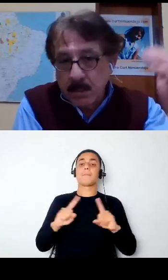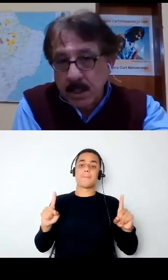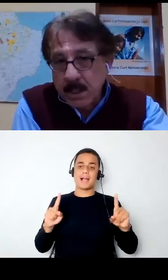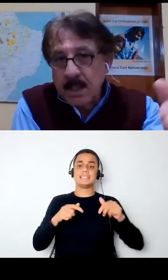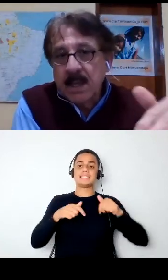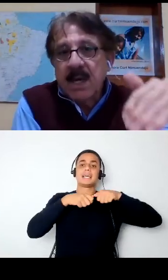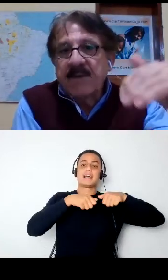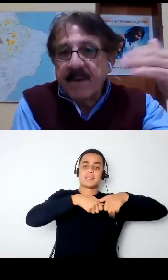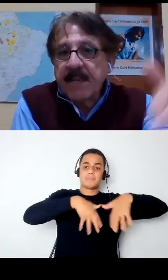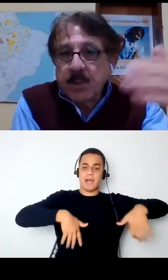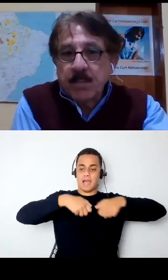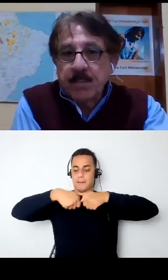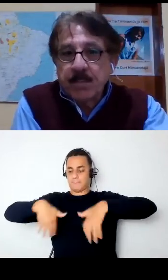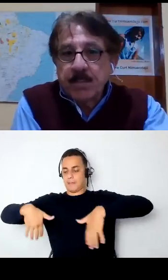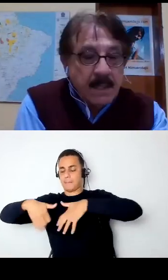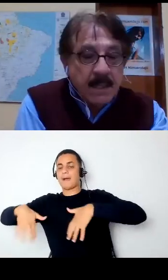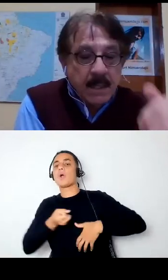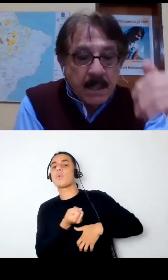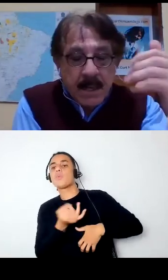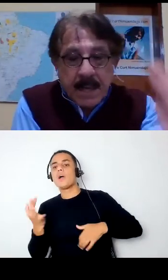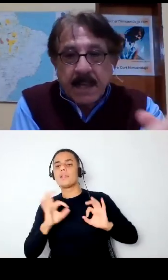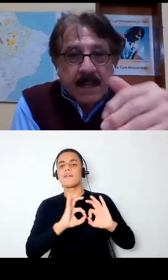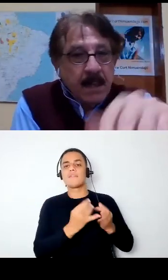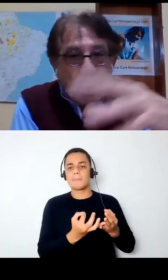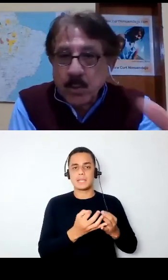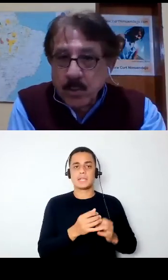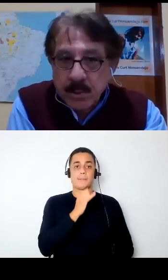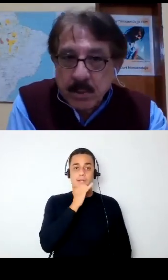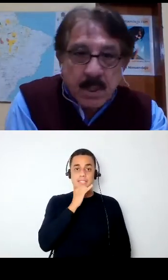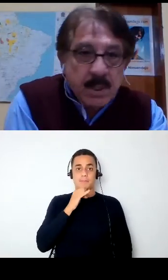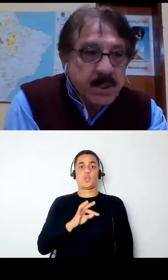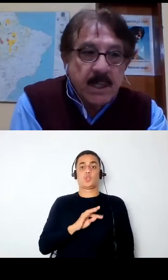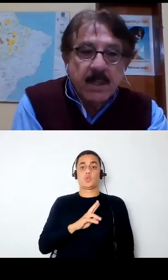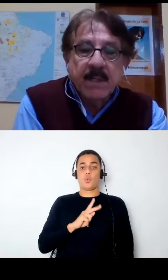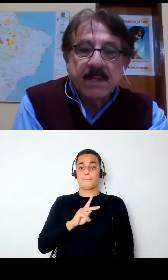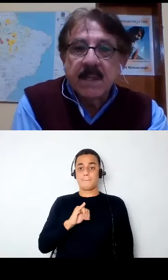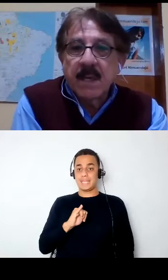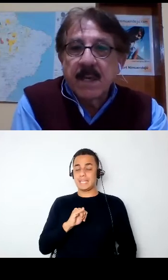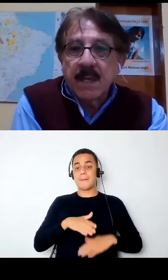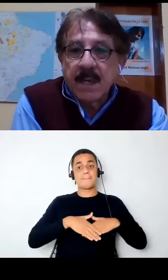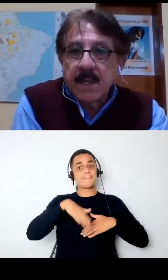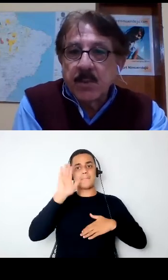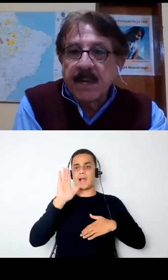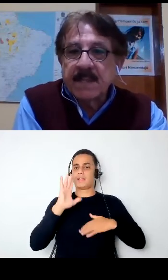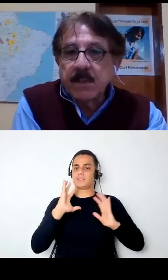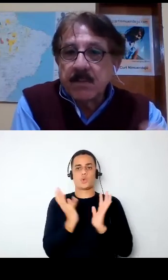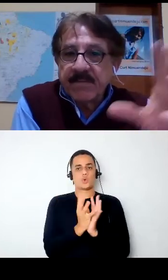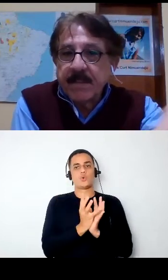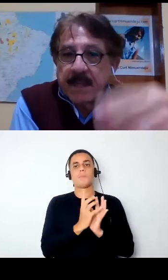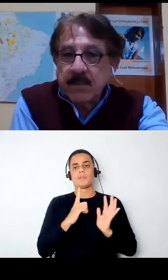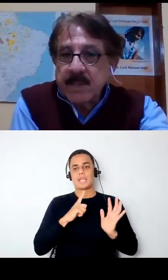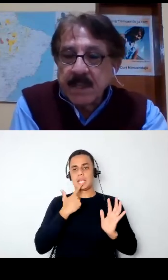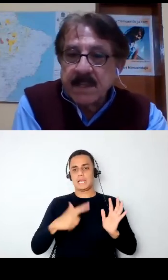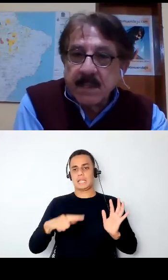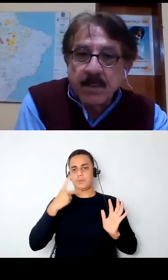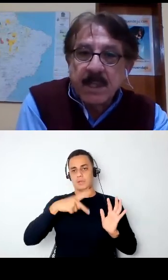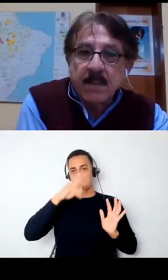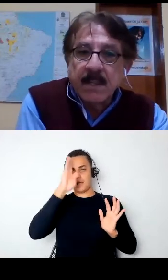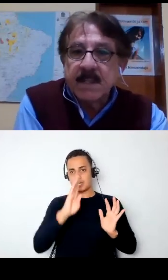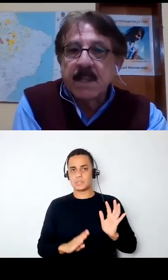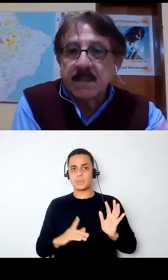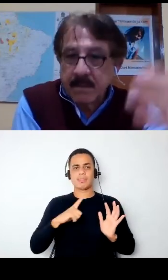Então, a família Tupi-Guarani é a que tem maior número de línguas no Brasil, uma família com